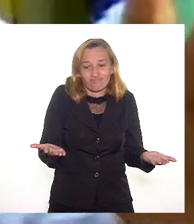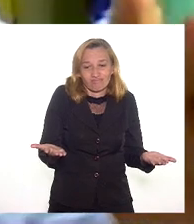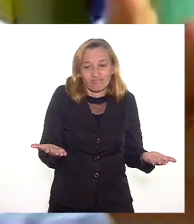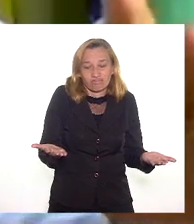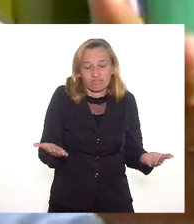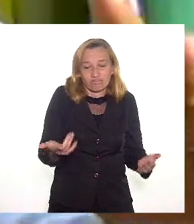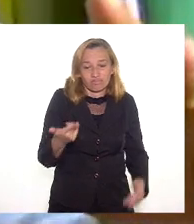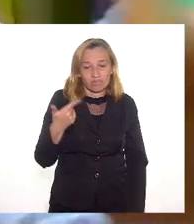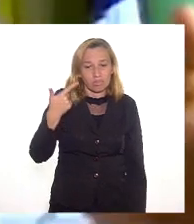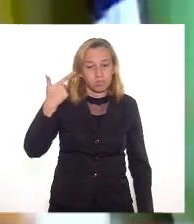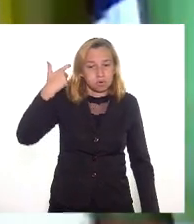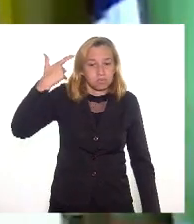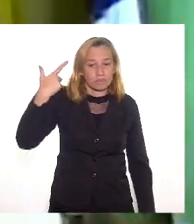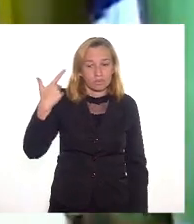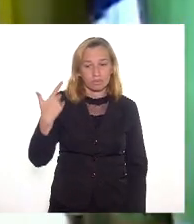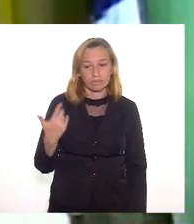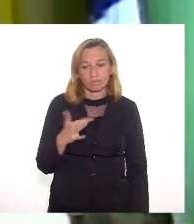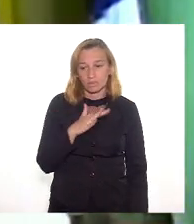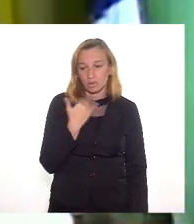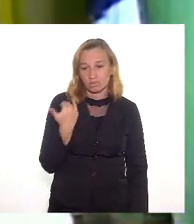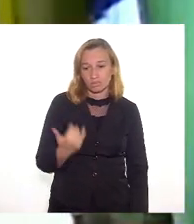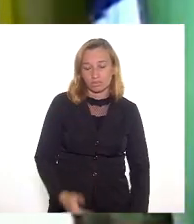carimbado, perdeu a vida?